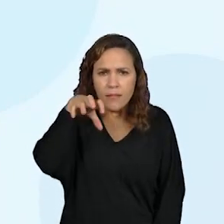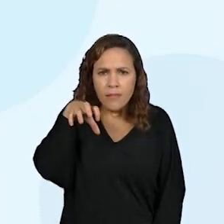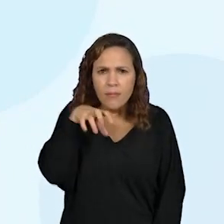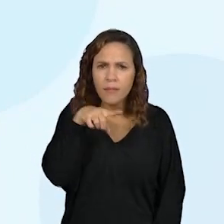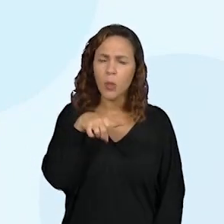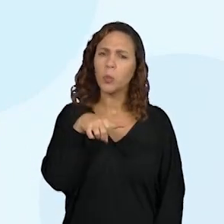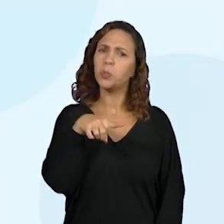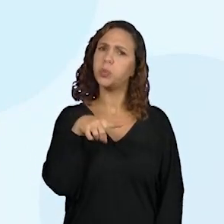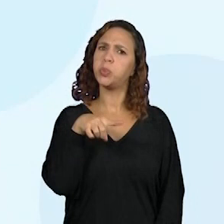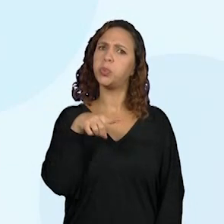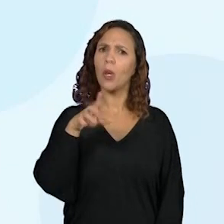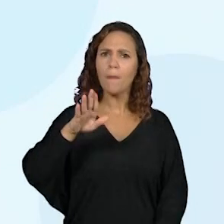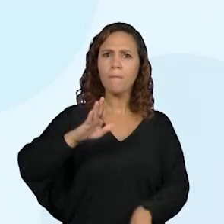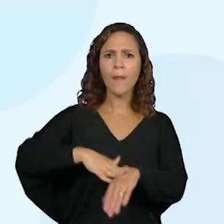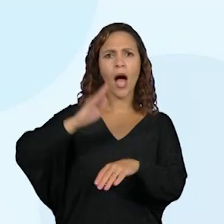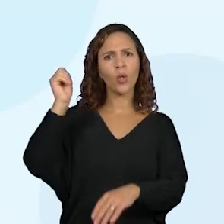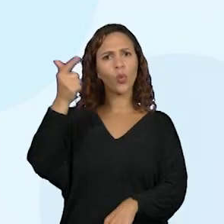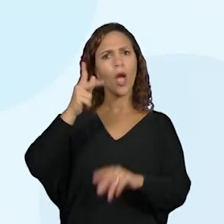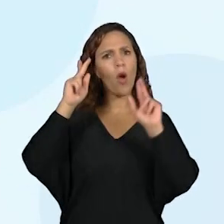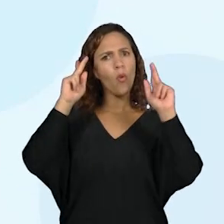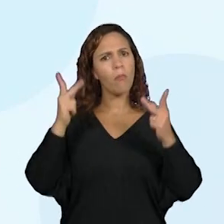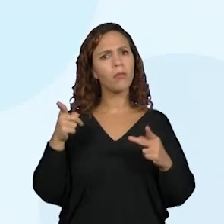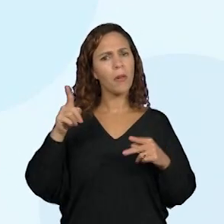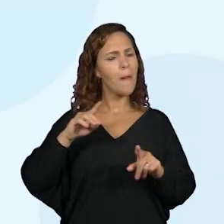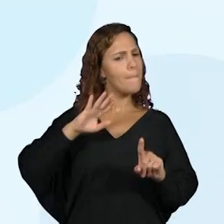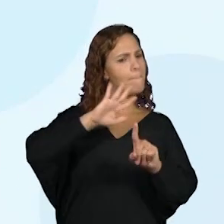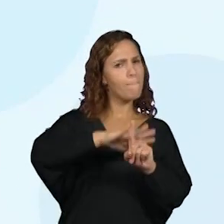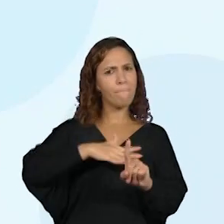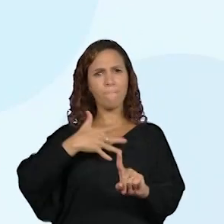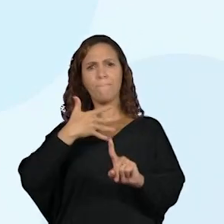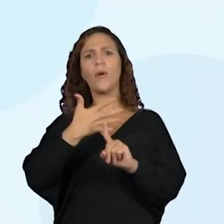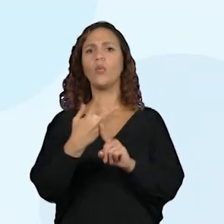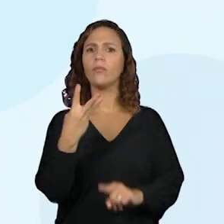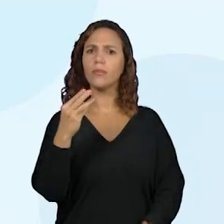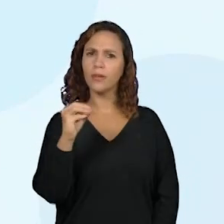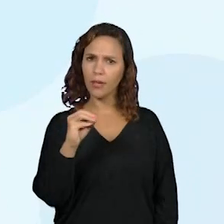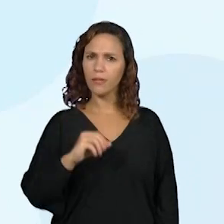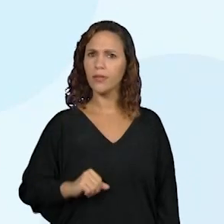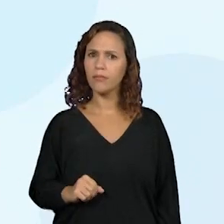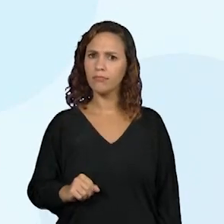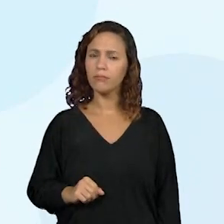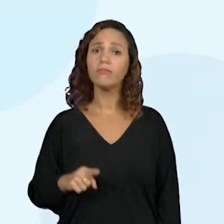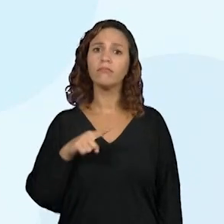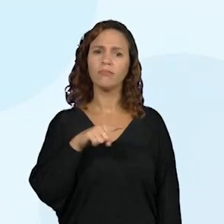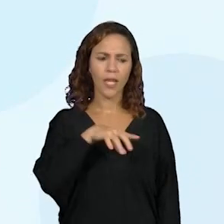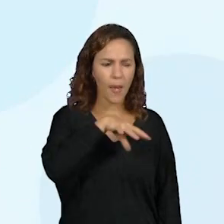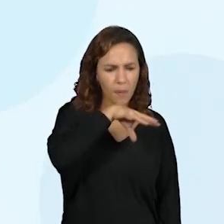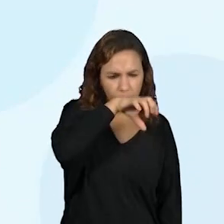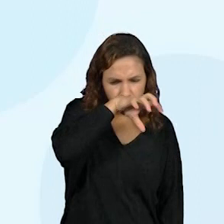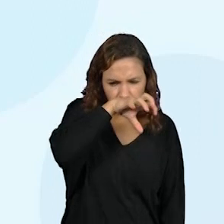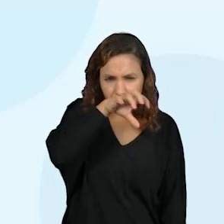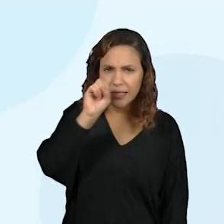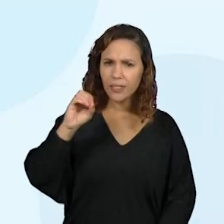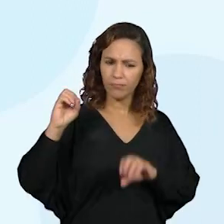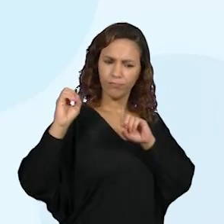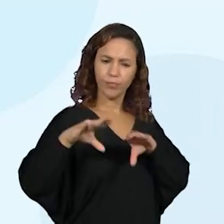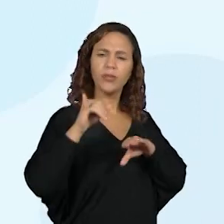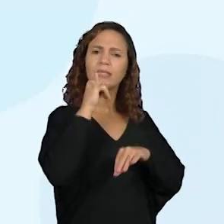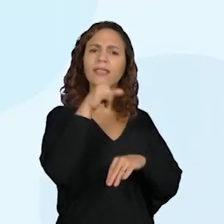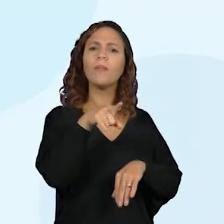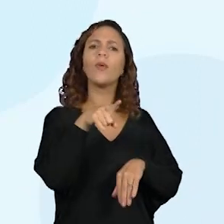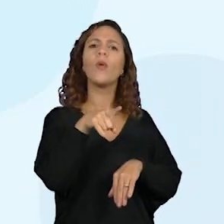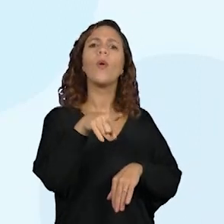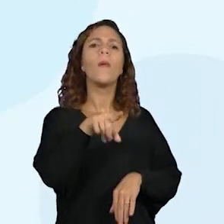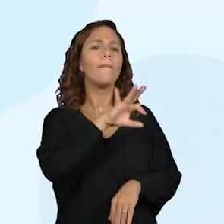que o ser humano tal capacidade apurada permite a um cão adestrado policial